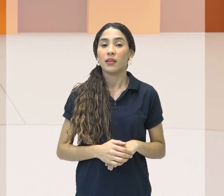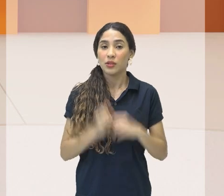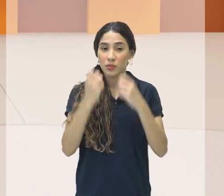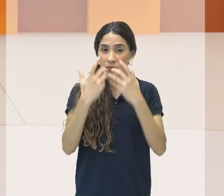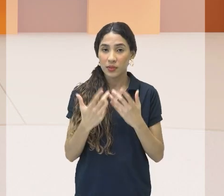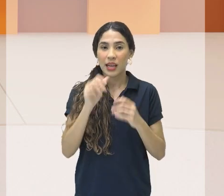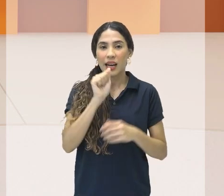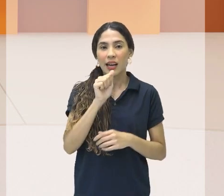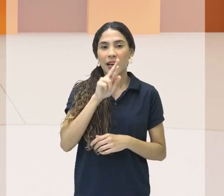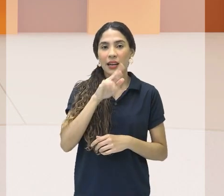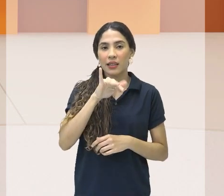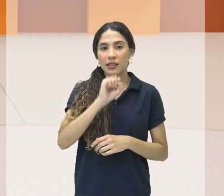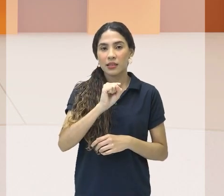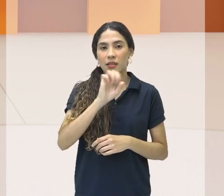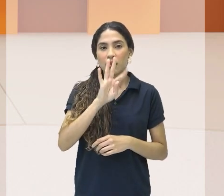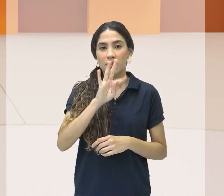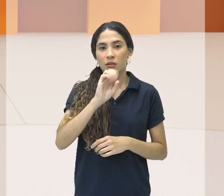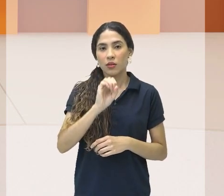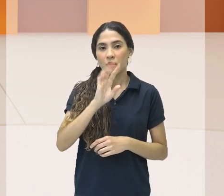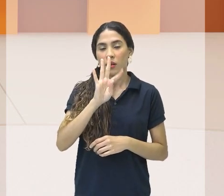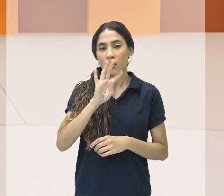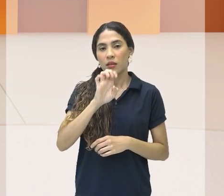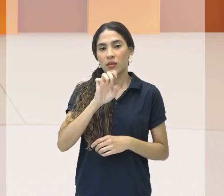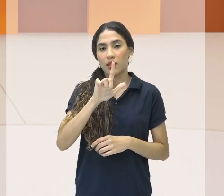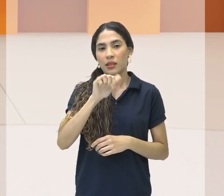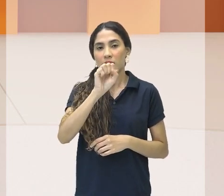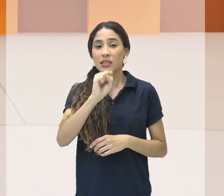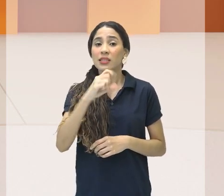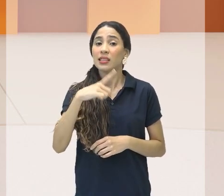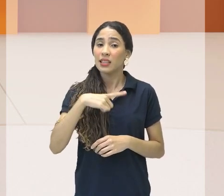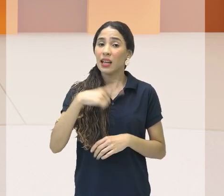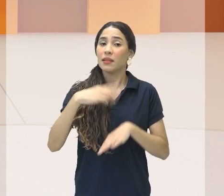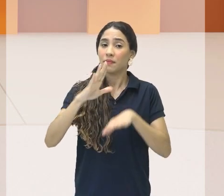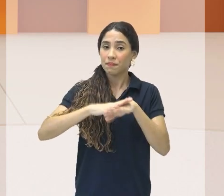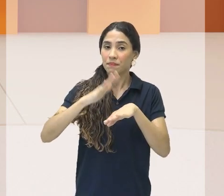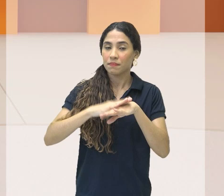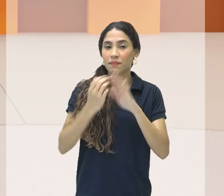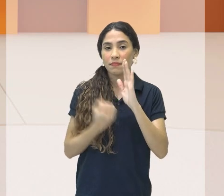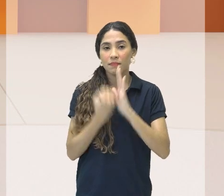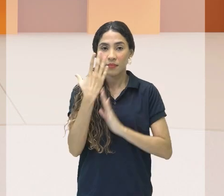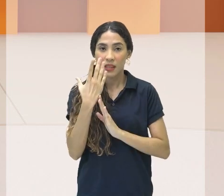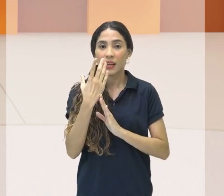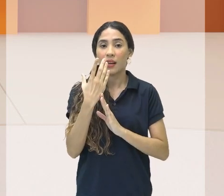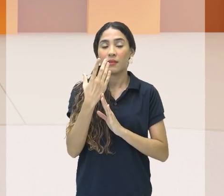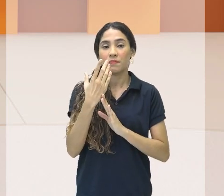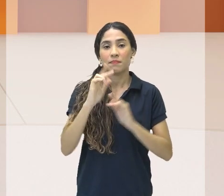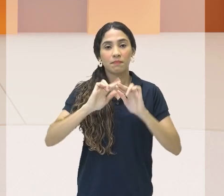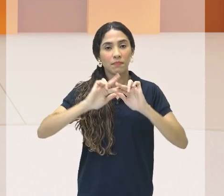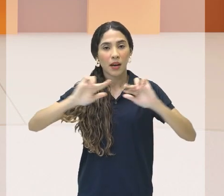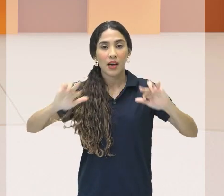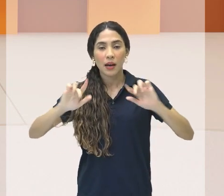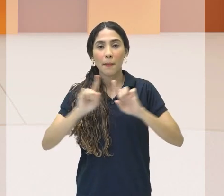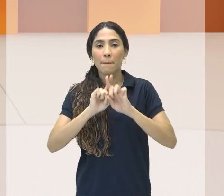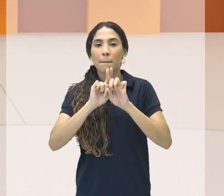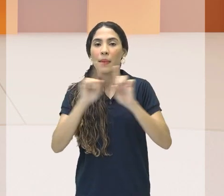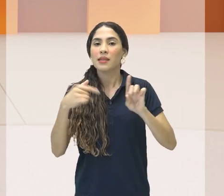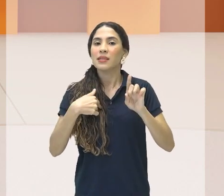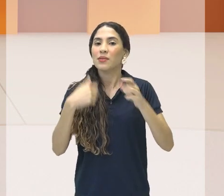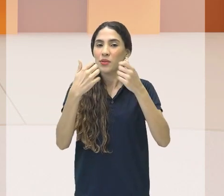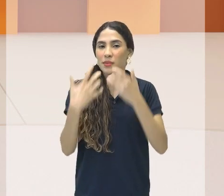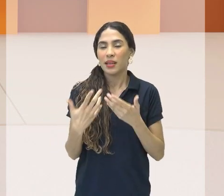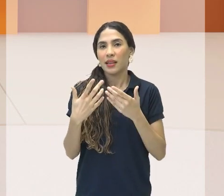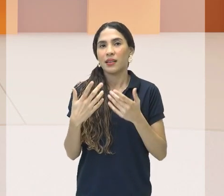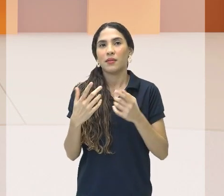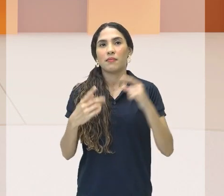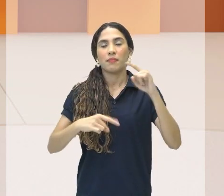por Aristóteles, ele tem a capacidade de criar coisas. Só que, como eu falei agora